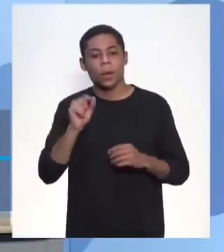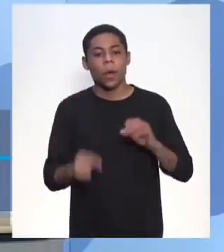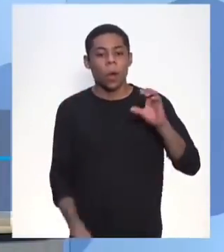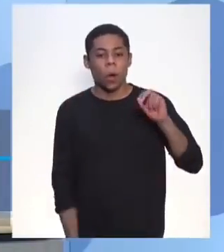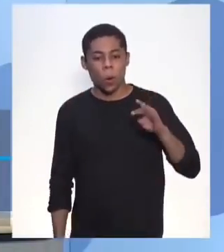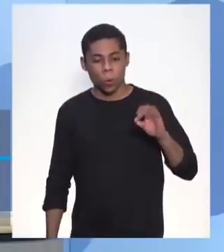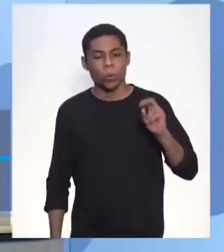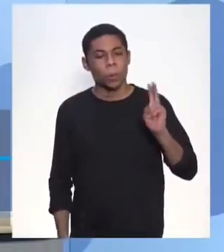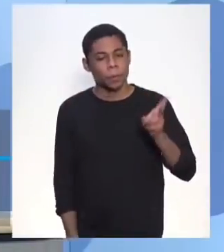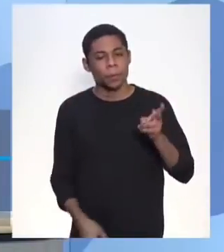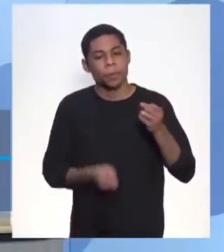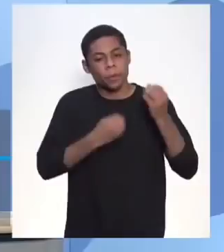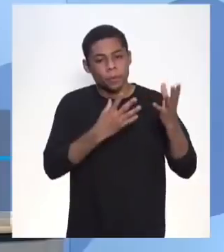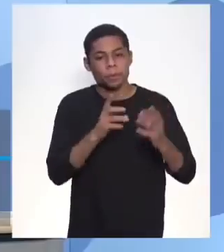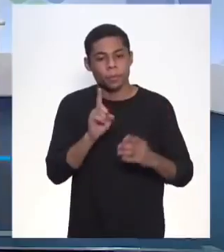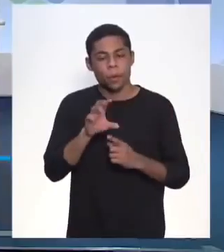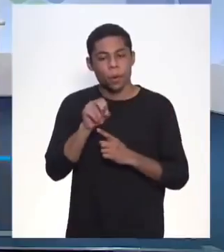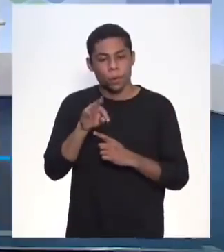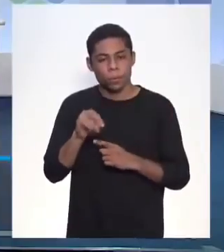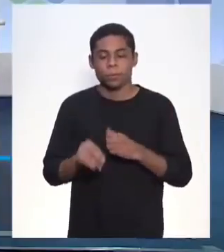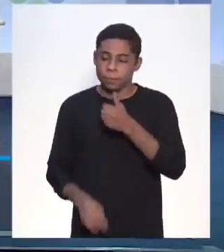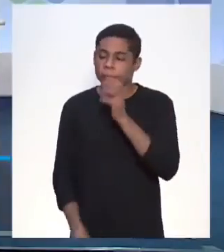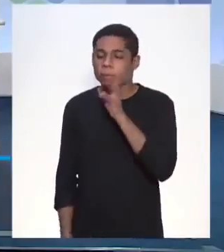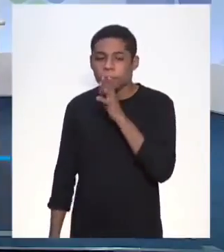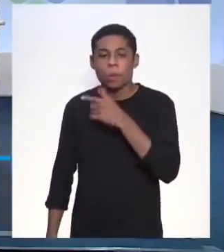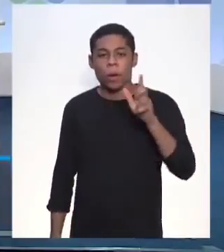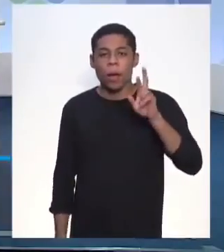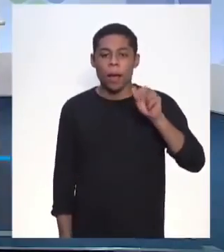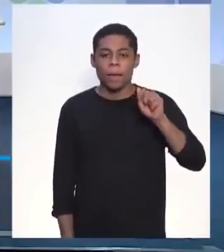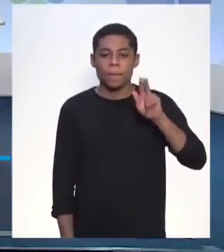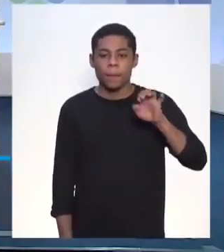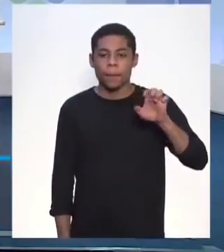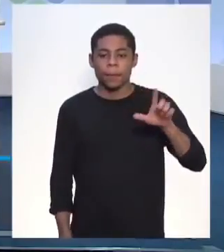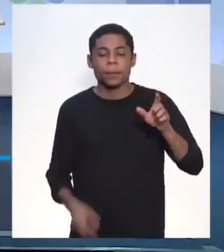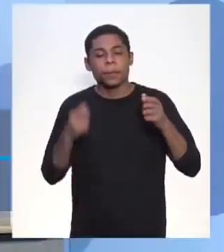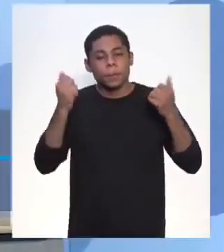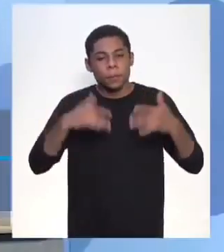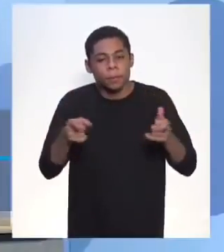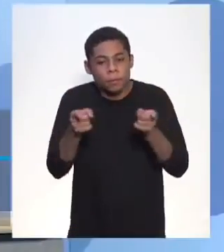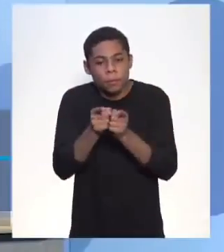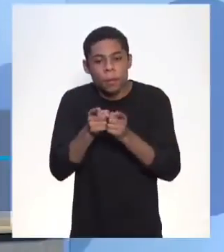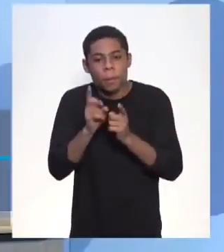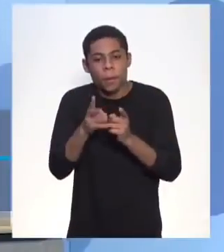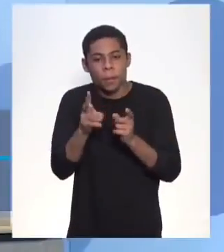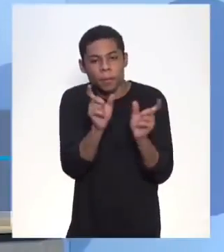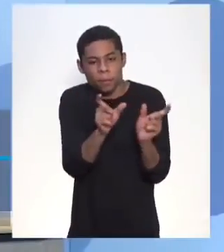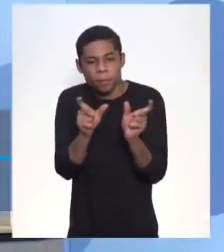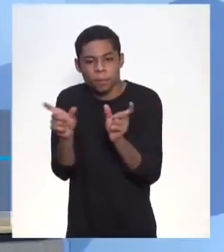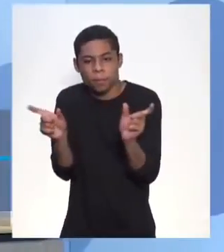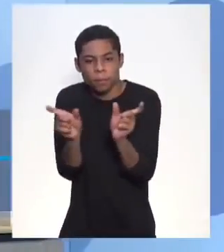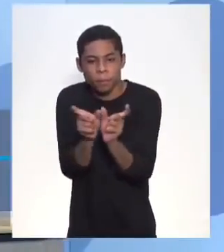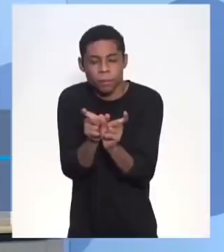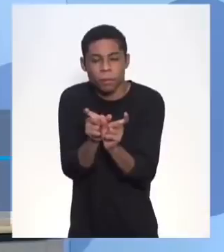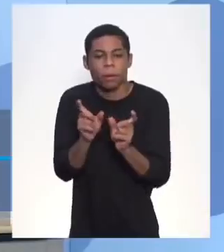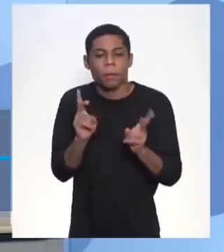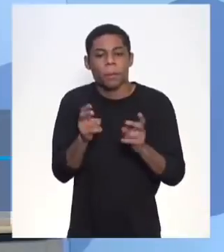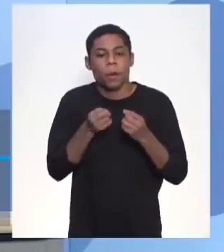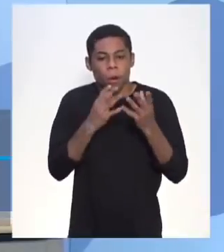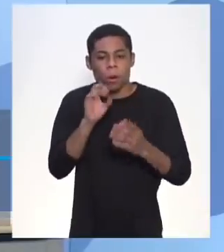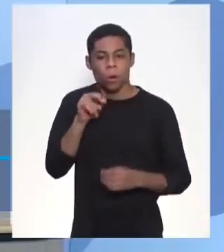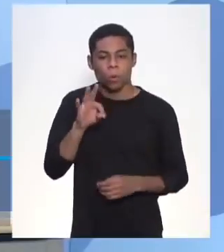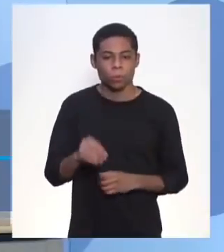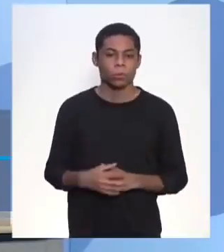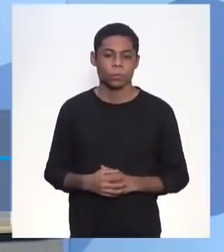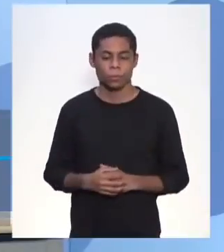conto. É válido a short falar, story, né? um conto. Legal. E o Rafael respondeu, short story has less characters and the plot is shorter than a